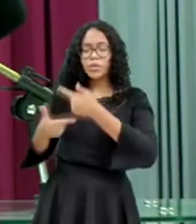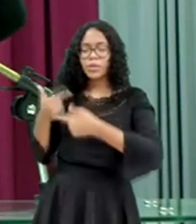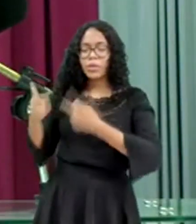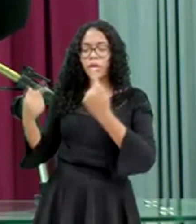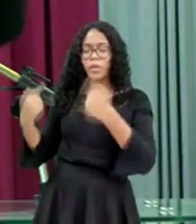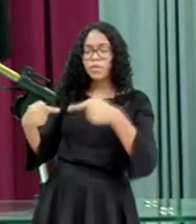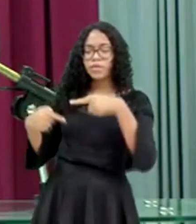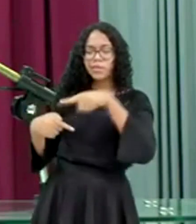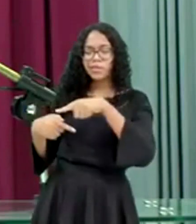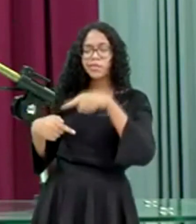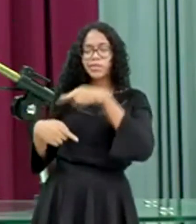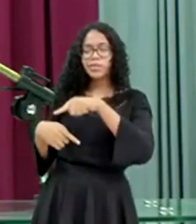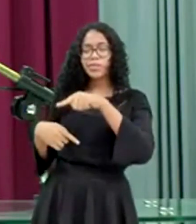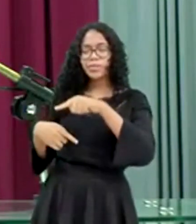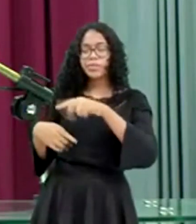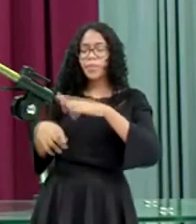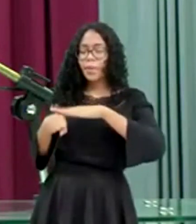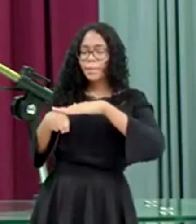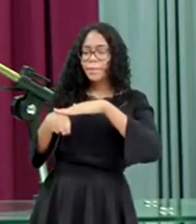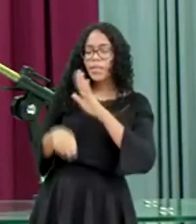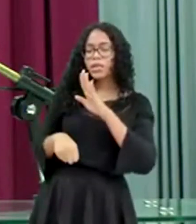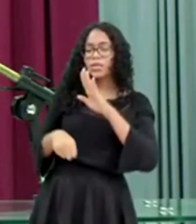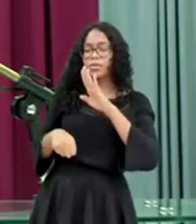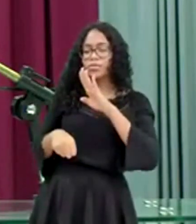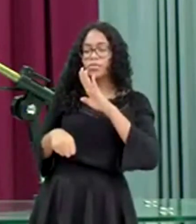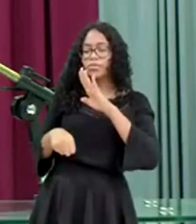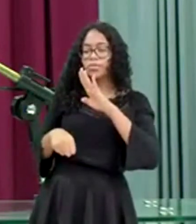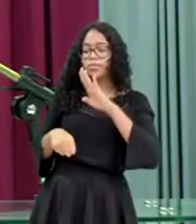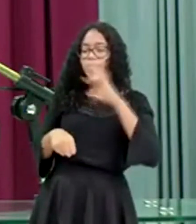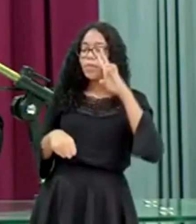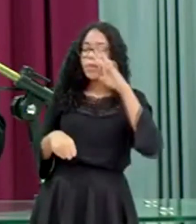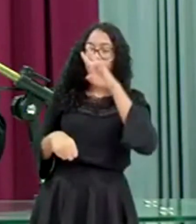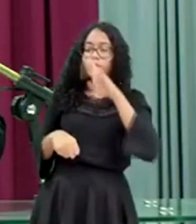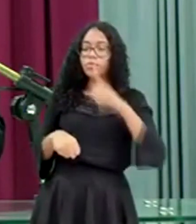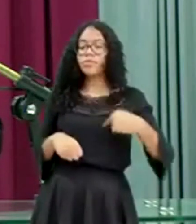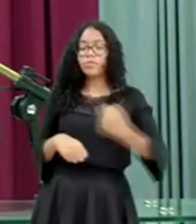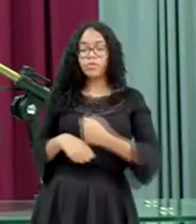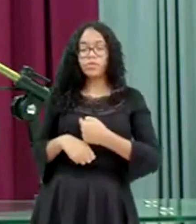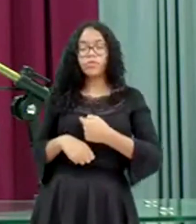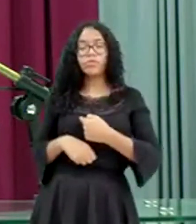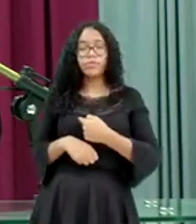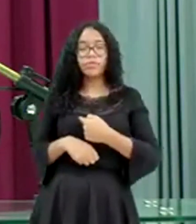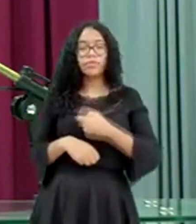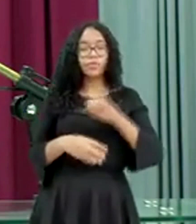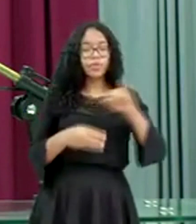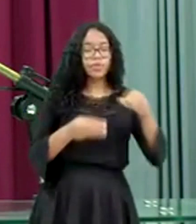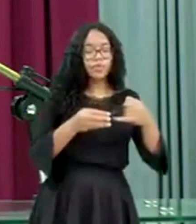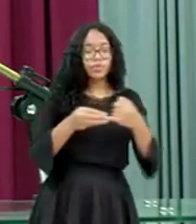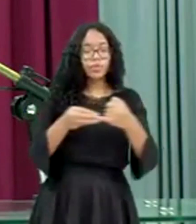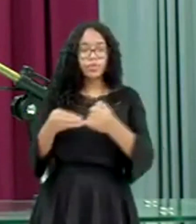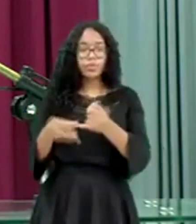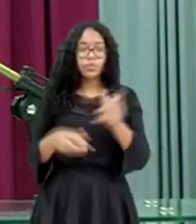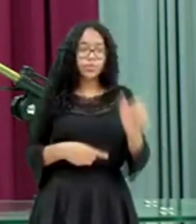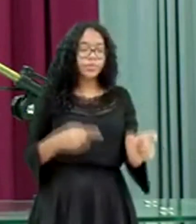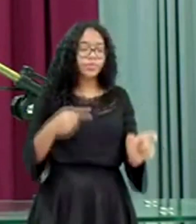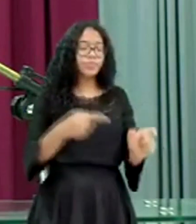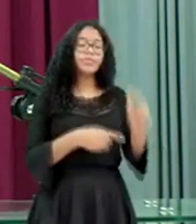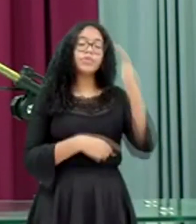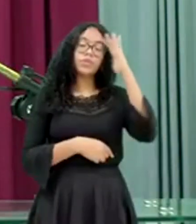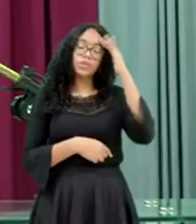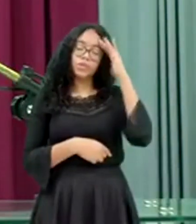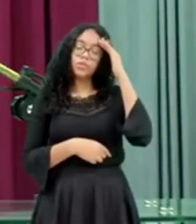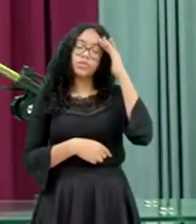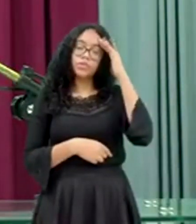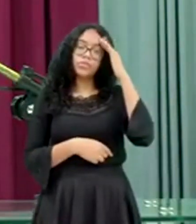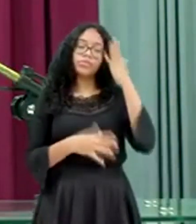mais fortes do que nós. Josué entendia isso. Caleb também entendeu da mesma forma. Olha,